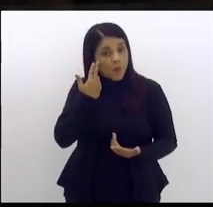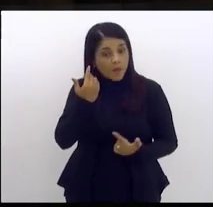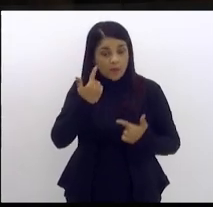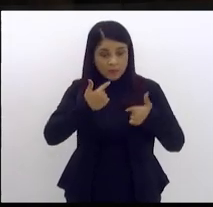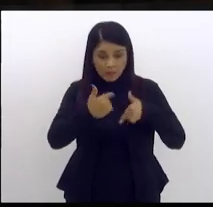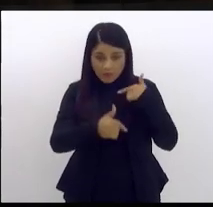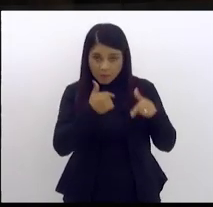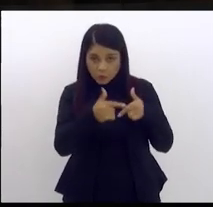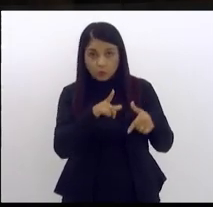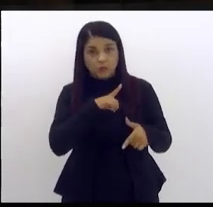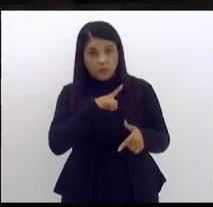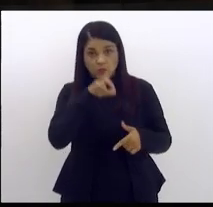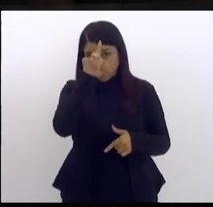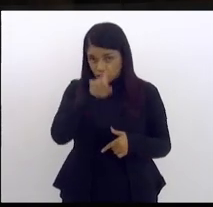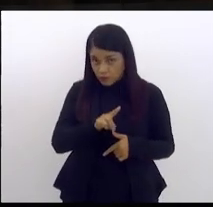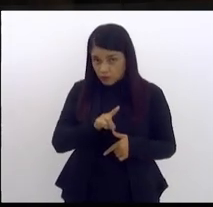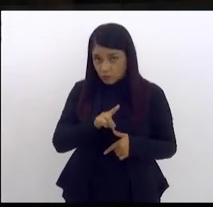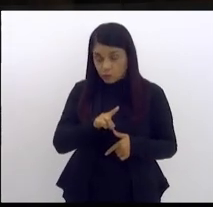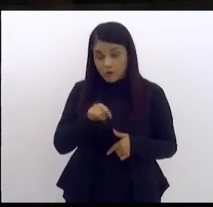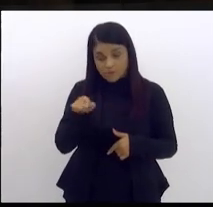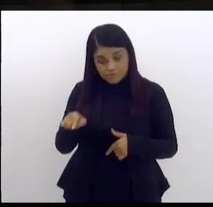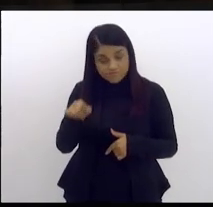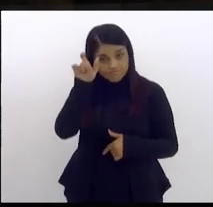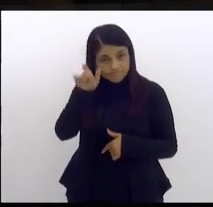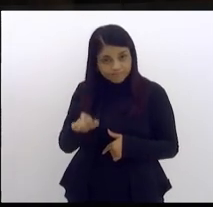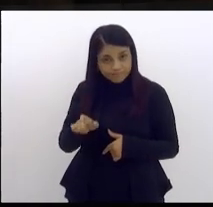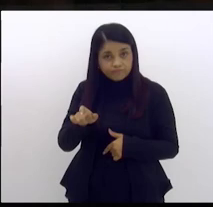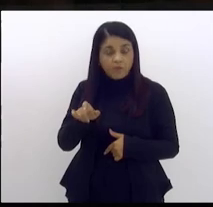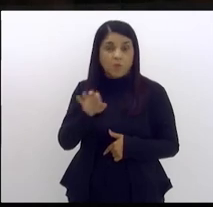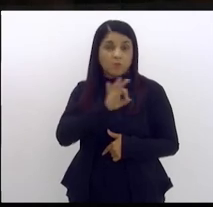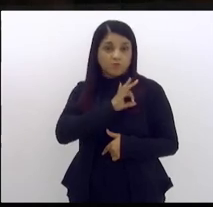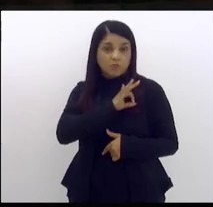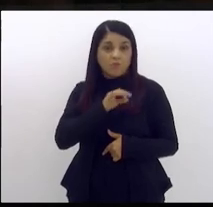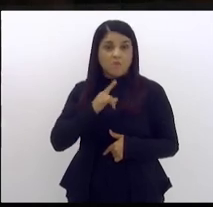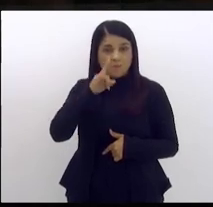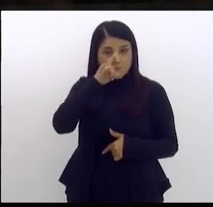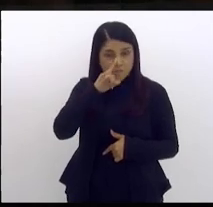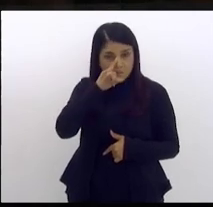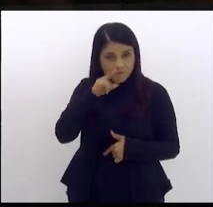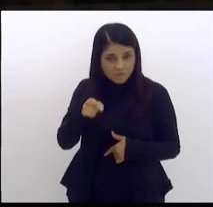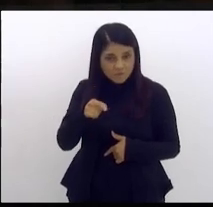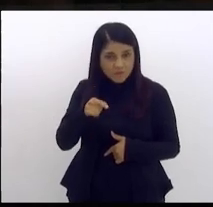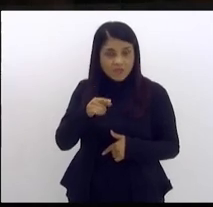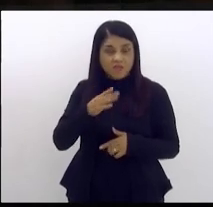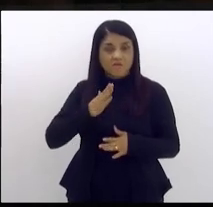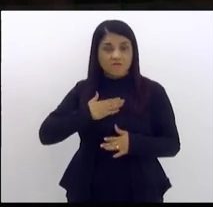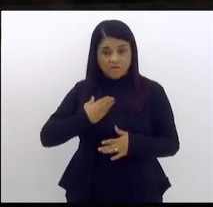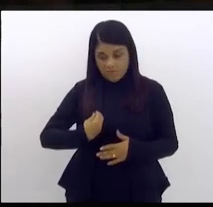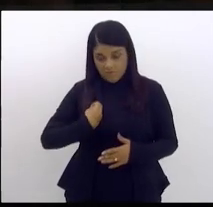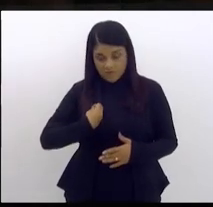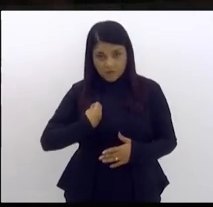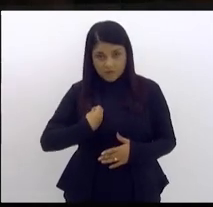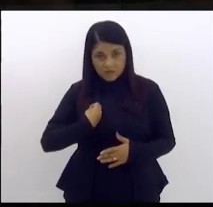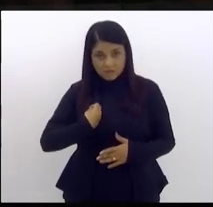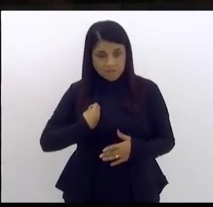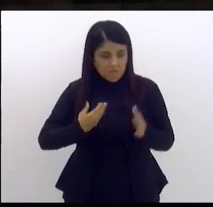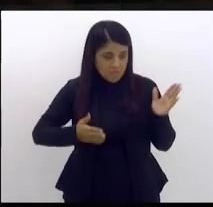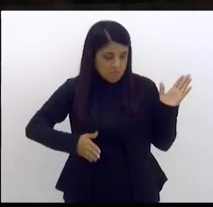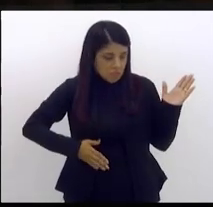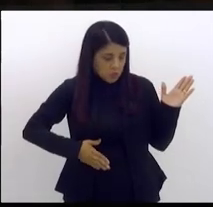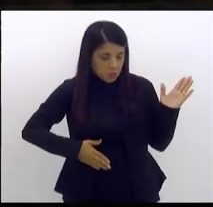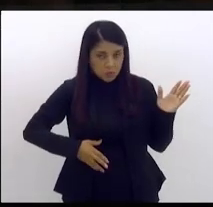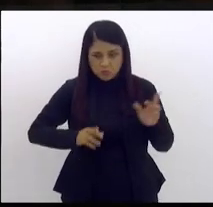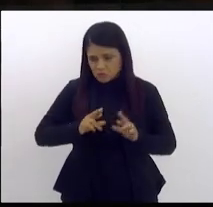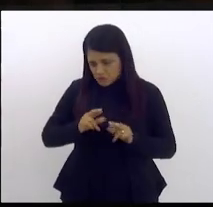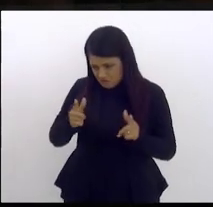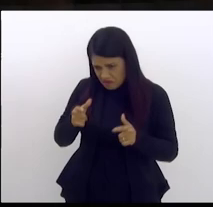deveria ter e ele arriscando a sua própria vida porque para o bandido não há diferença